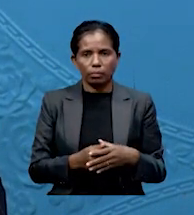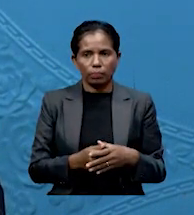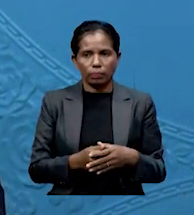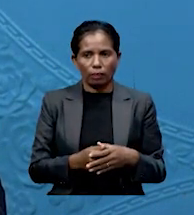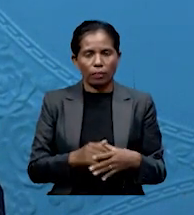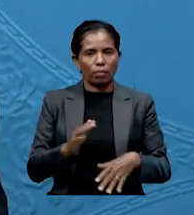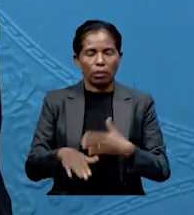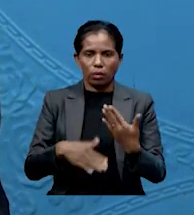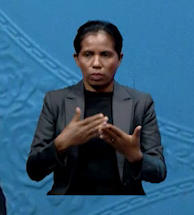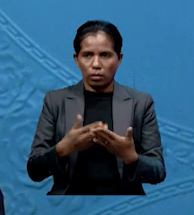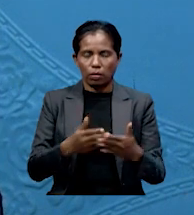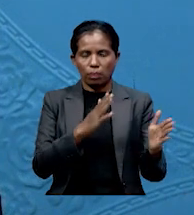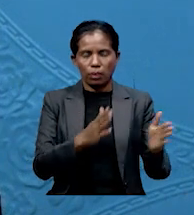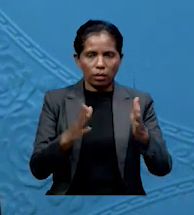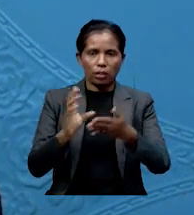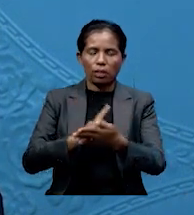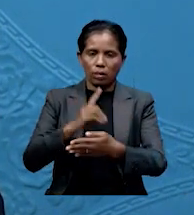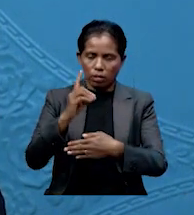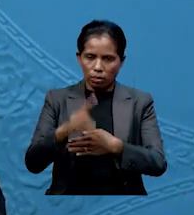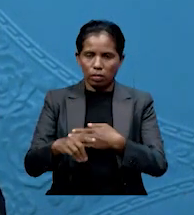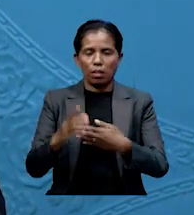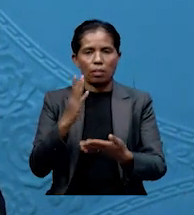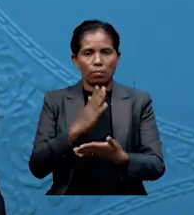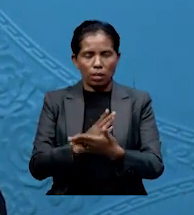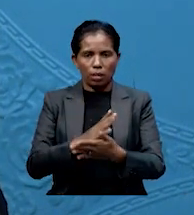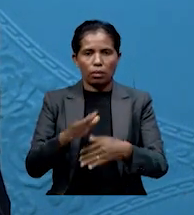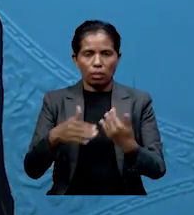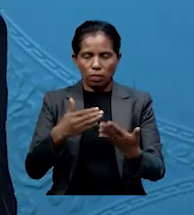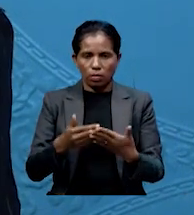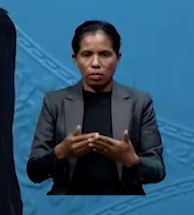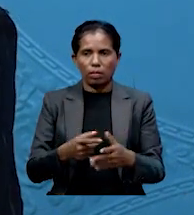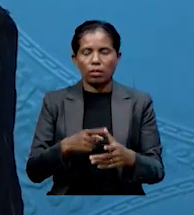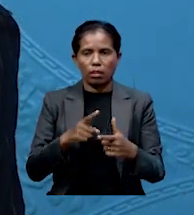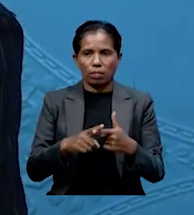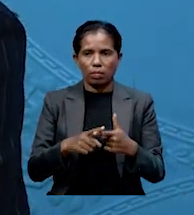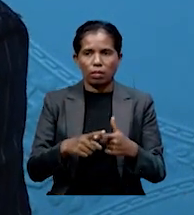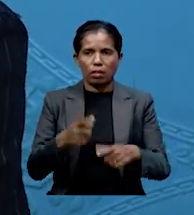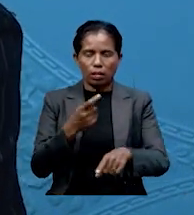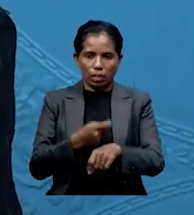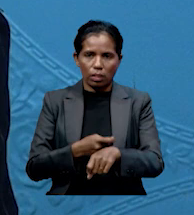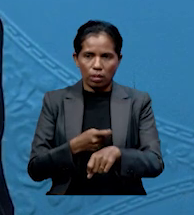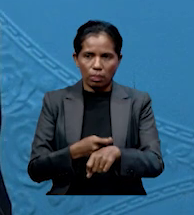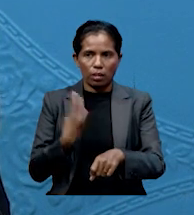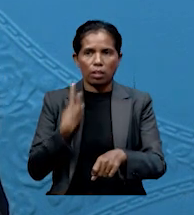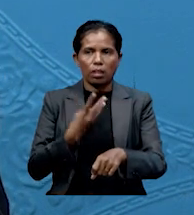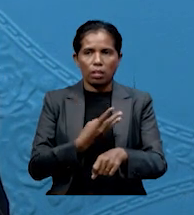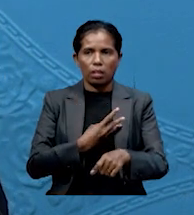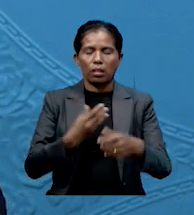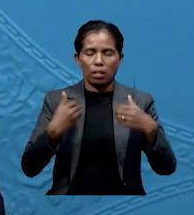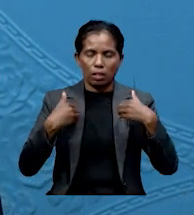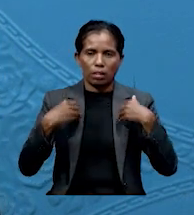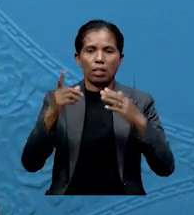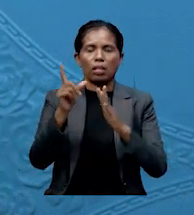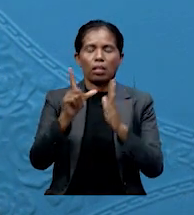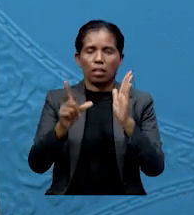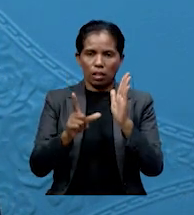boto todo processo de desenvolvimento nos parado ou pode ser neutro mas ia ao mesmo tempo e temos o decreto lei ser né